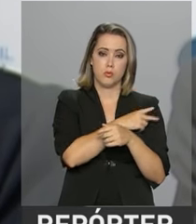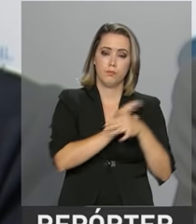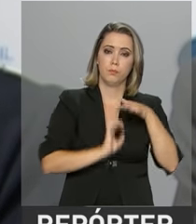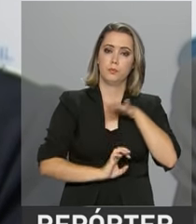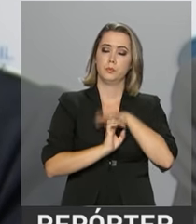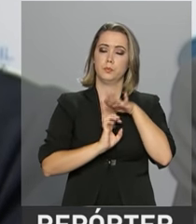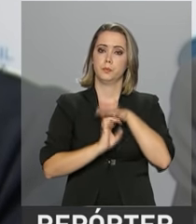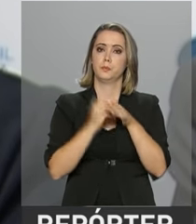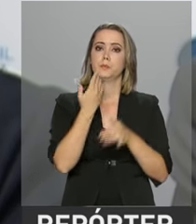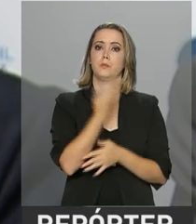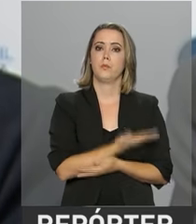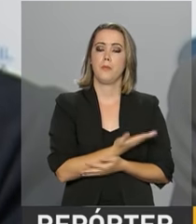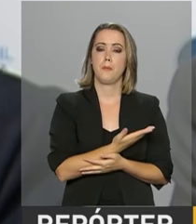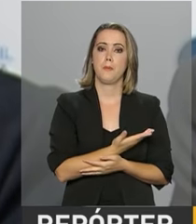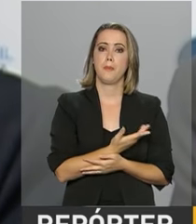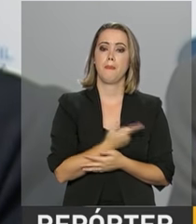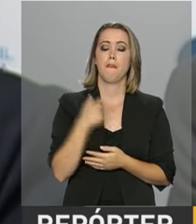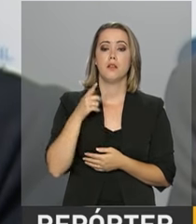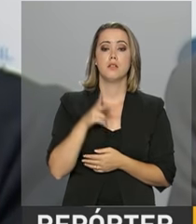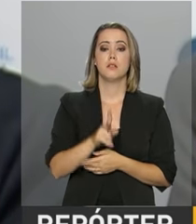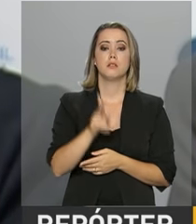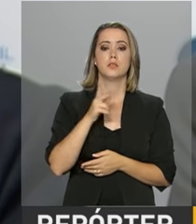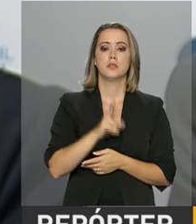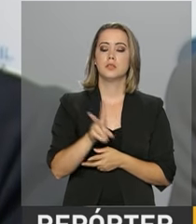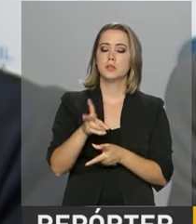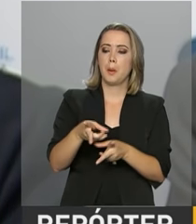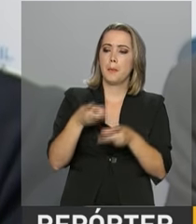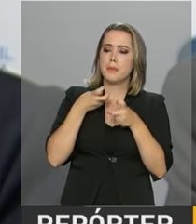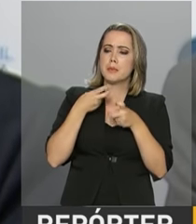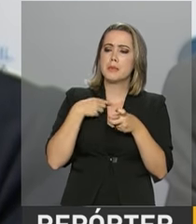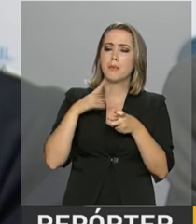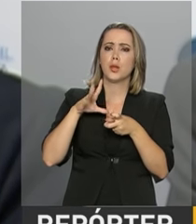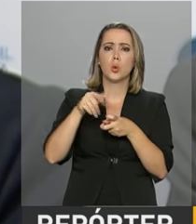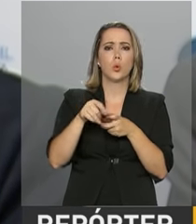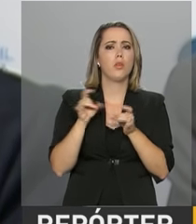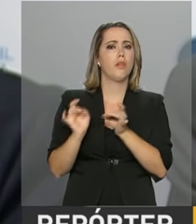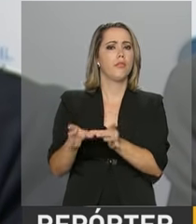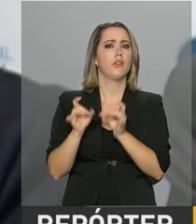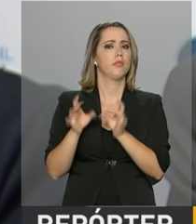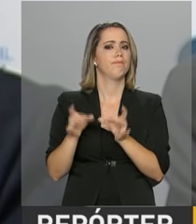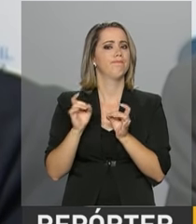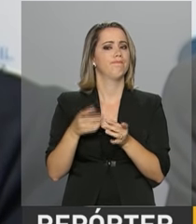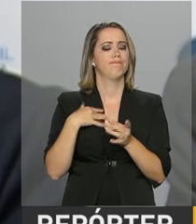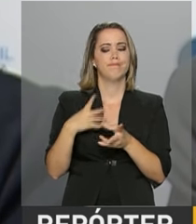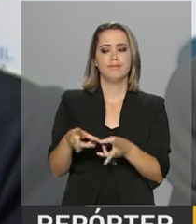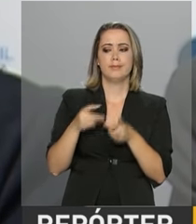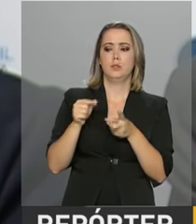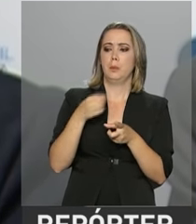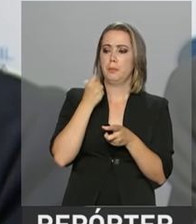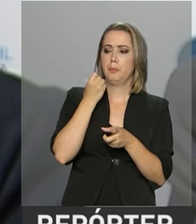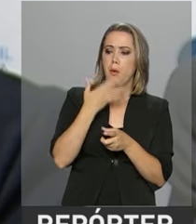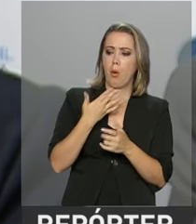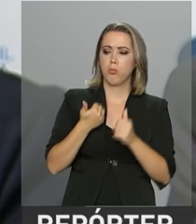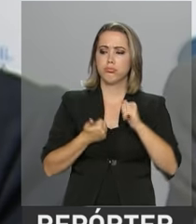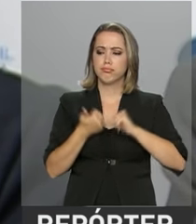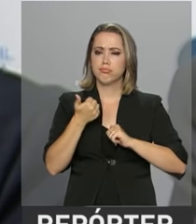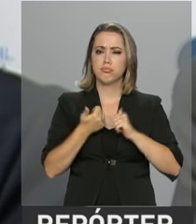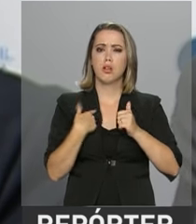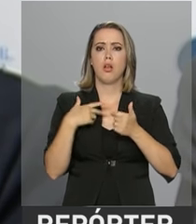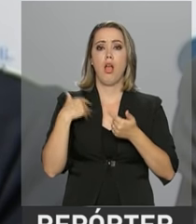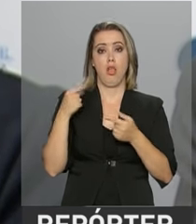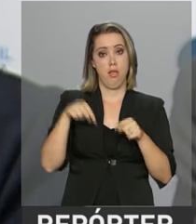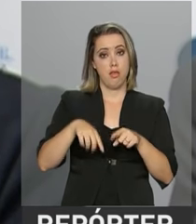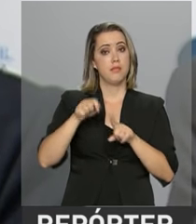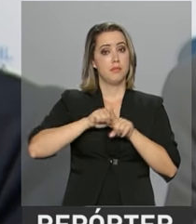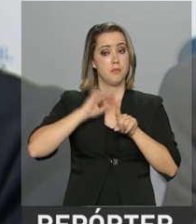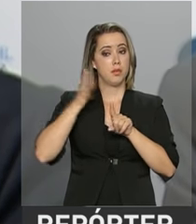leilão é fazer as leituras correta atualizar o modelo do leão este mês nós tivemos alguns aperfeiçoamentos